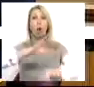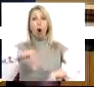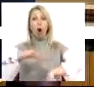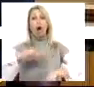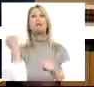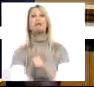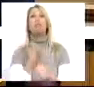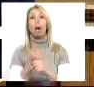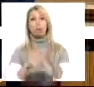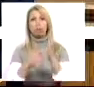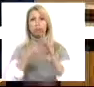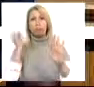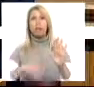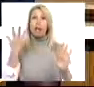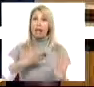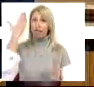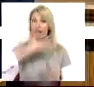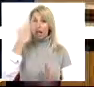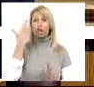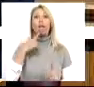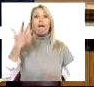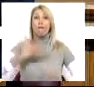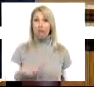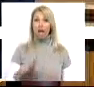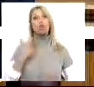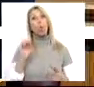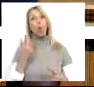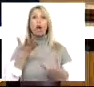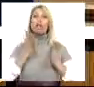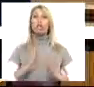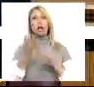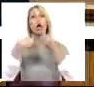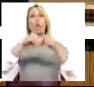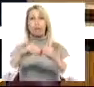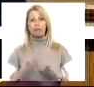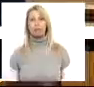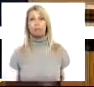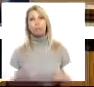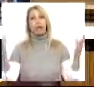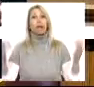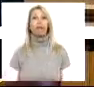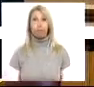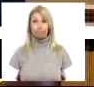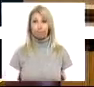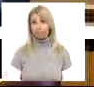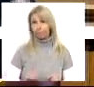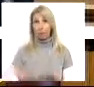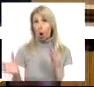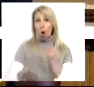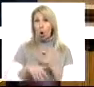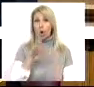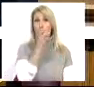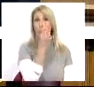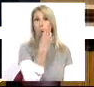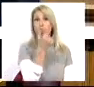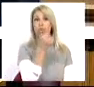trabalho, eliminação de dias de férias e de descanso compensatório. E, enfim, não sendo por roubo ou por furto, eu